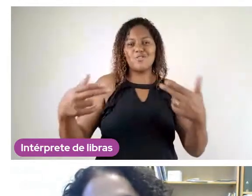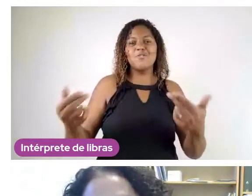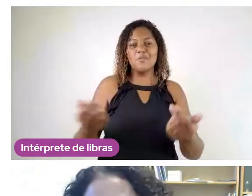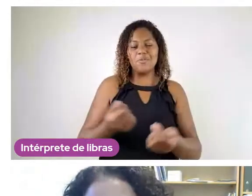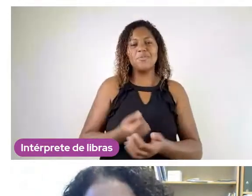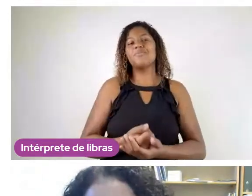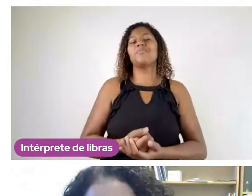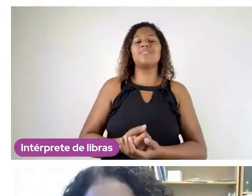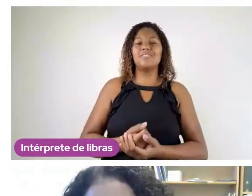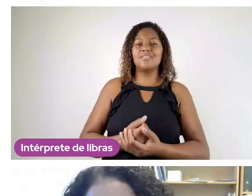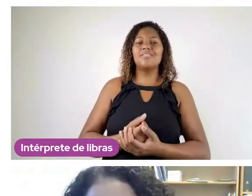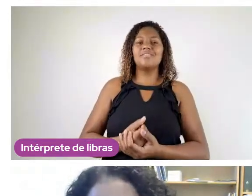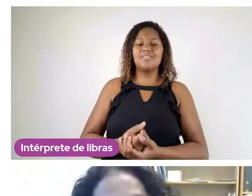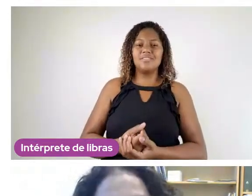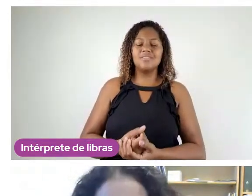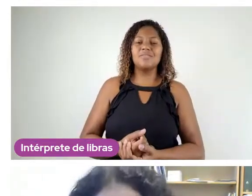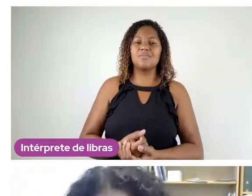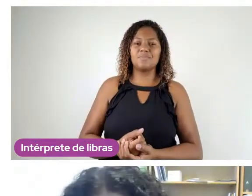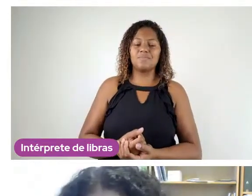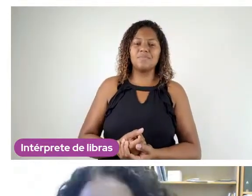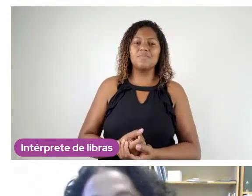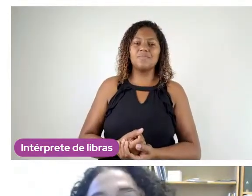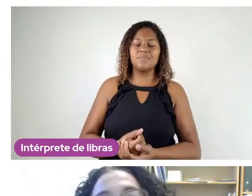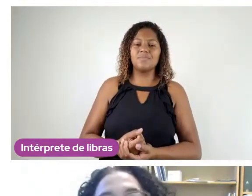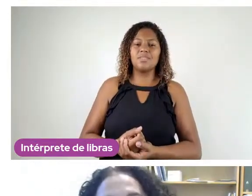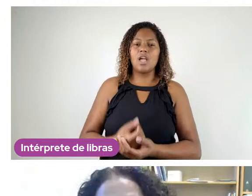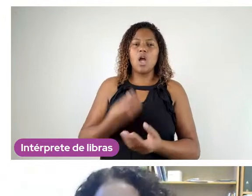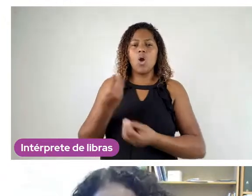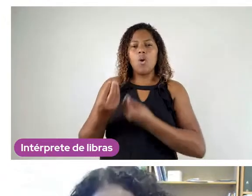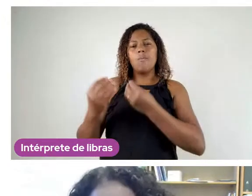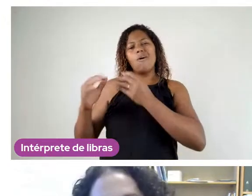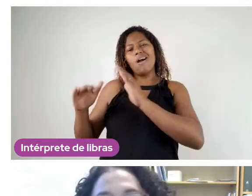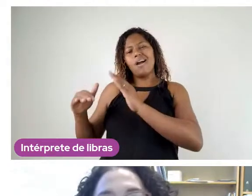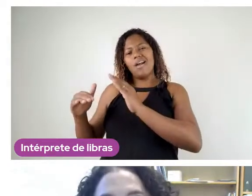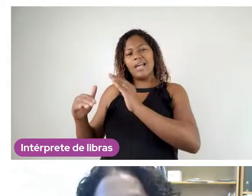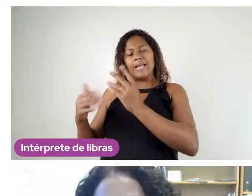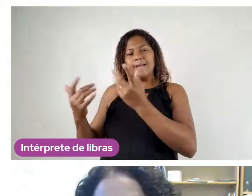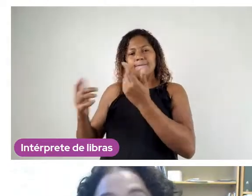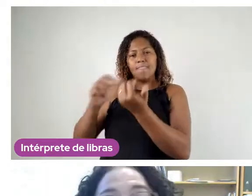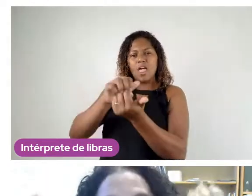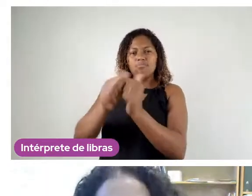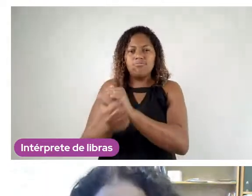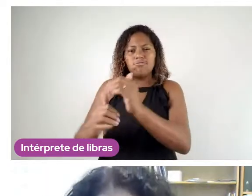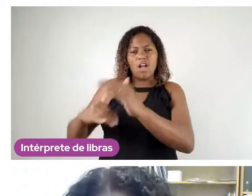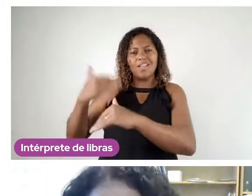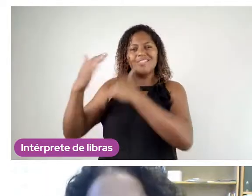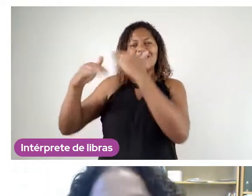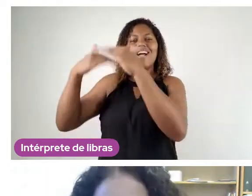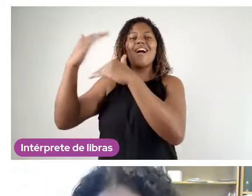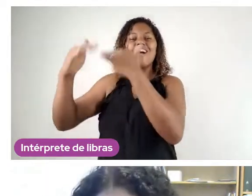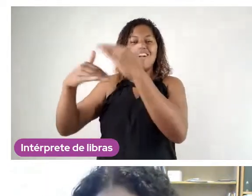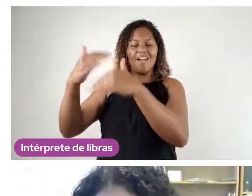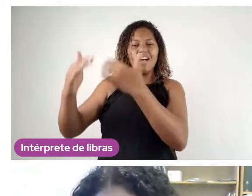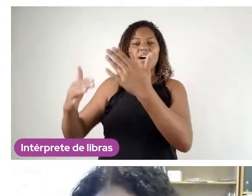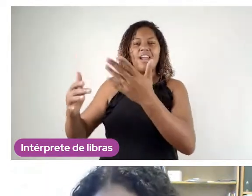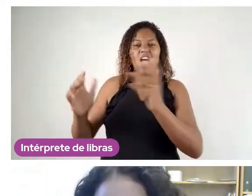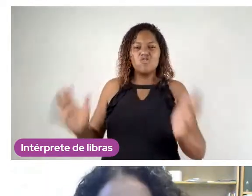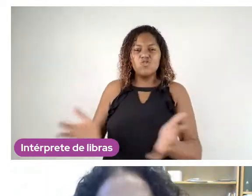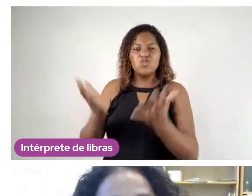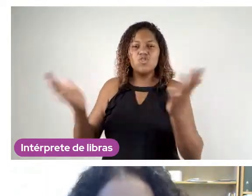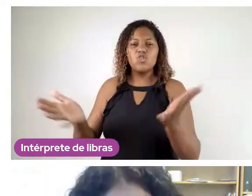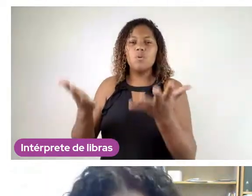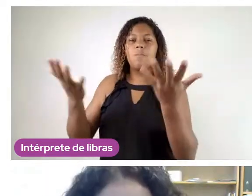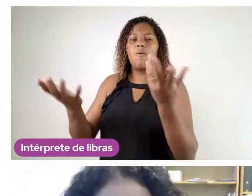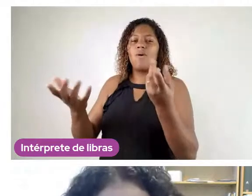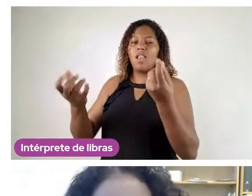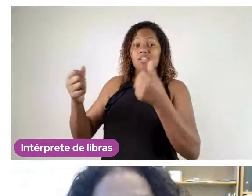poder restaurar, a gente poder estimular, né, as atividades